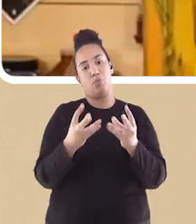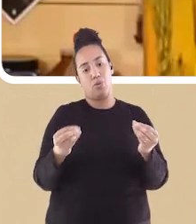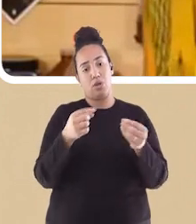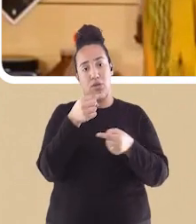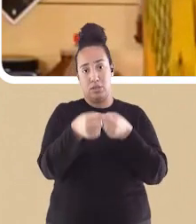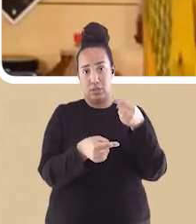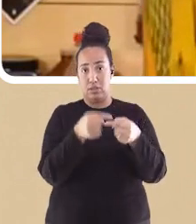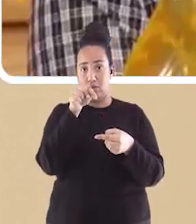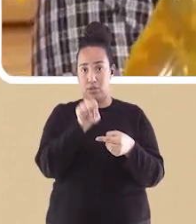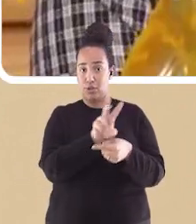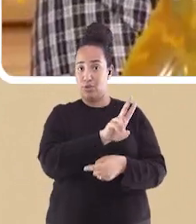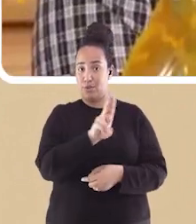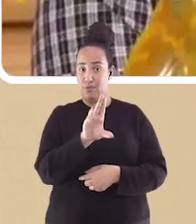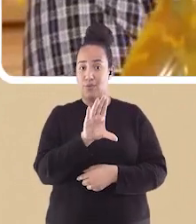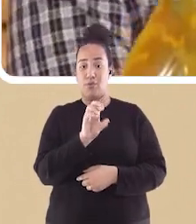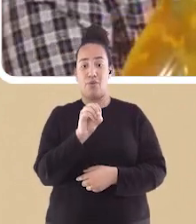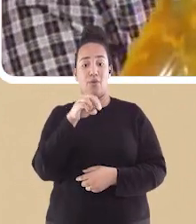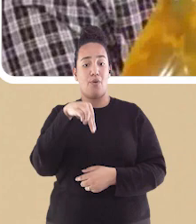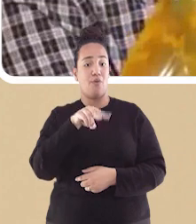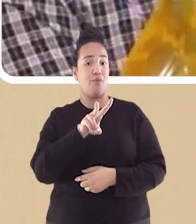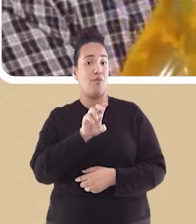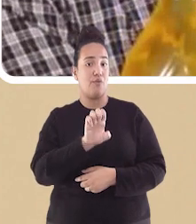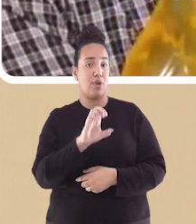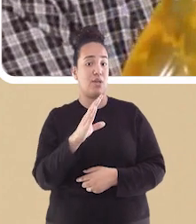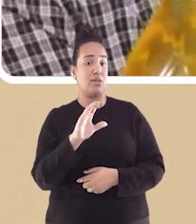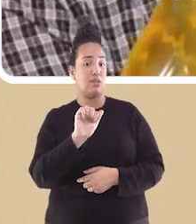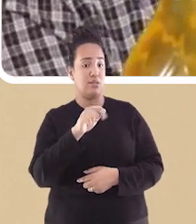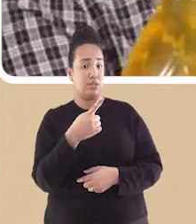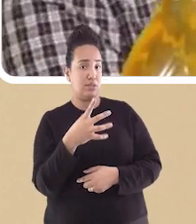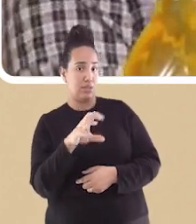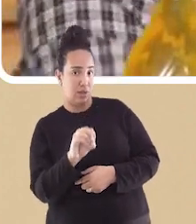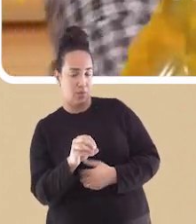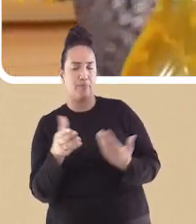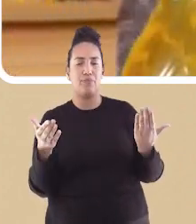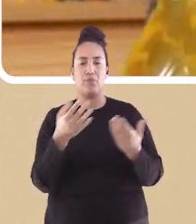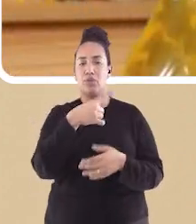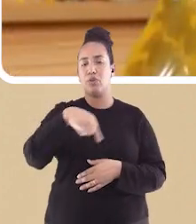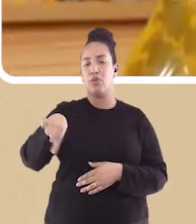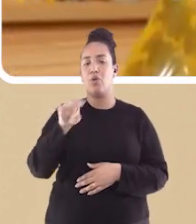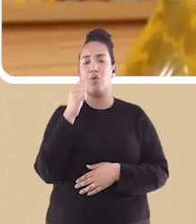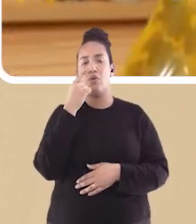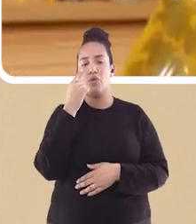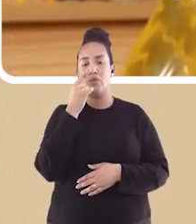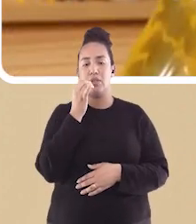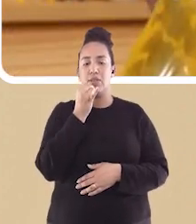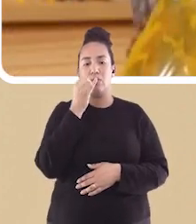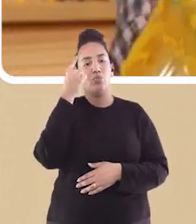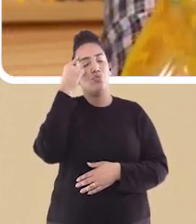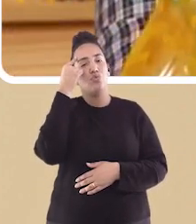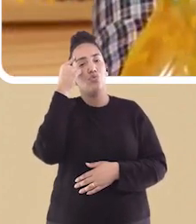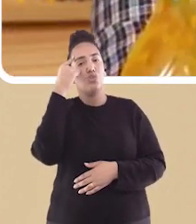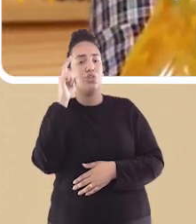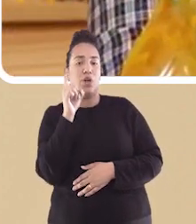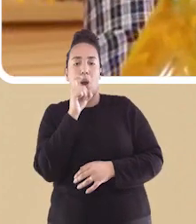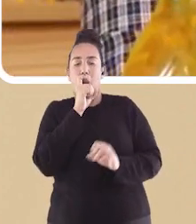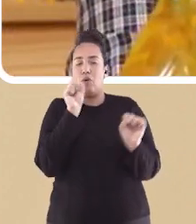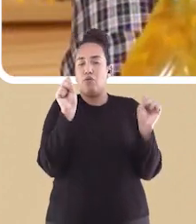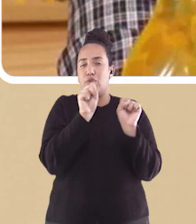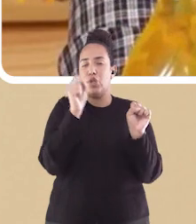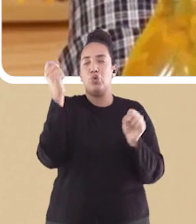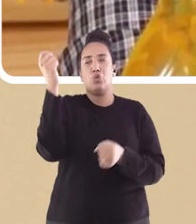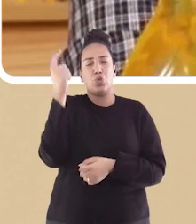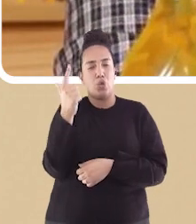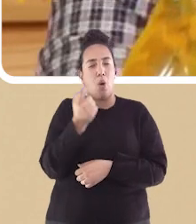chama convecção. Agora, a gente vai fazer a simulação de um dia frio, com pouco sol e com pouco